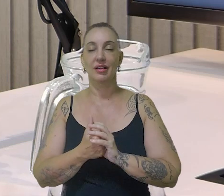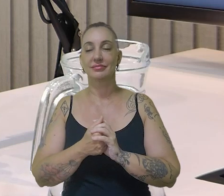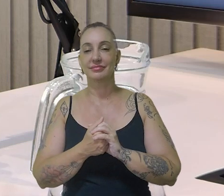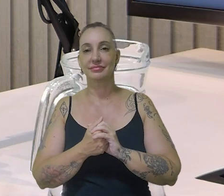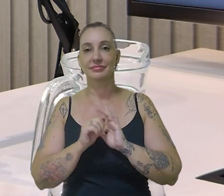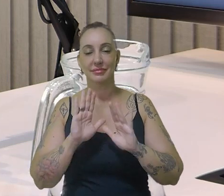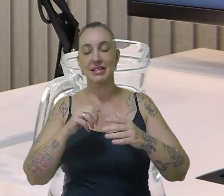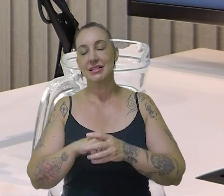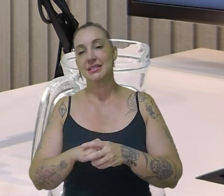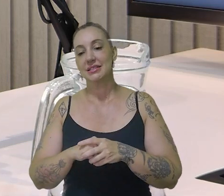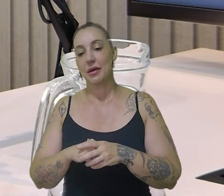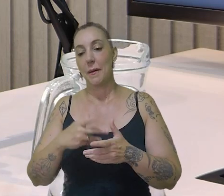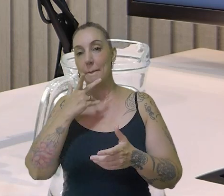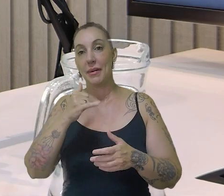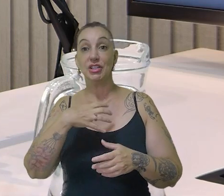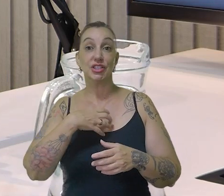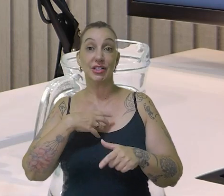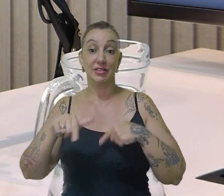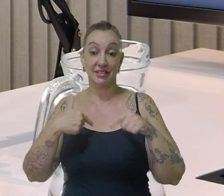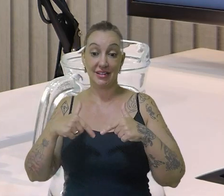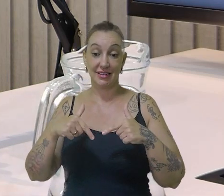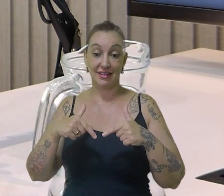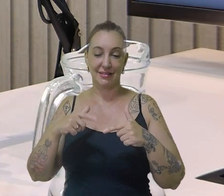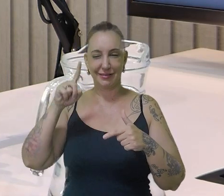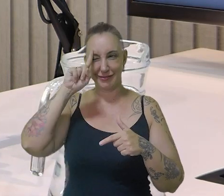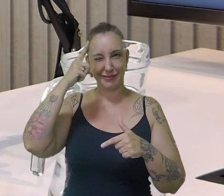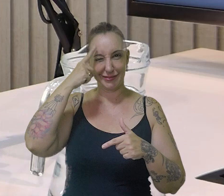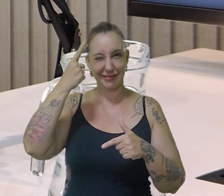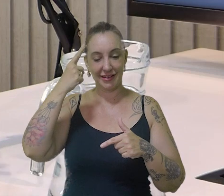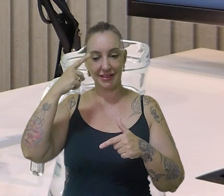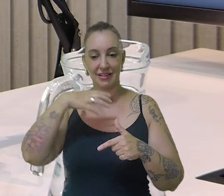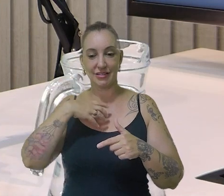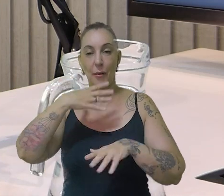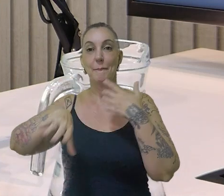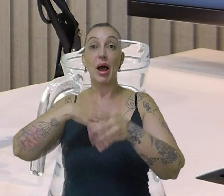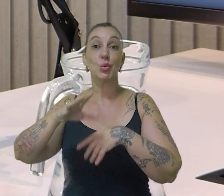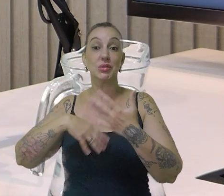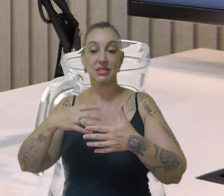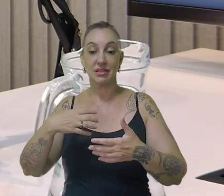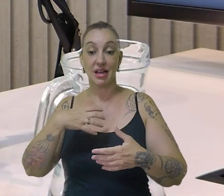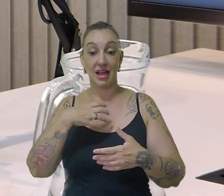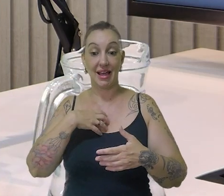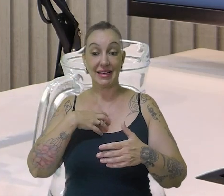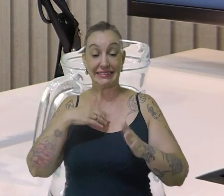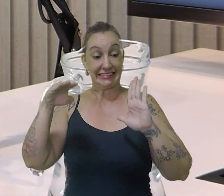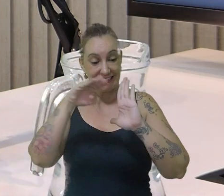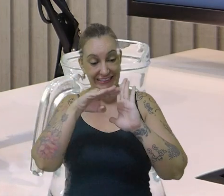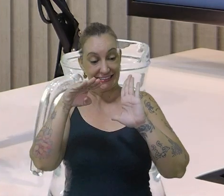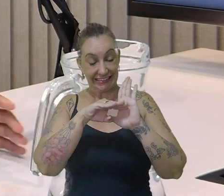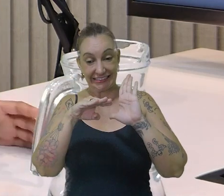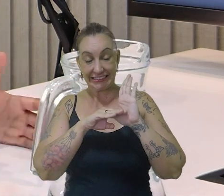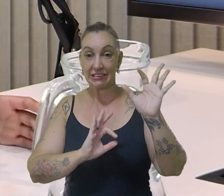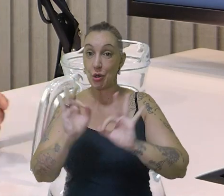mas meu pai ele tem uma forma de trabalhar que eu que eu questiono um pouco que ele é do tipo bagunceiro sabe e eu sou do tipo pragmática